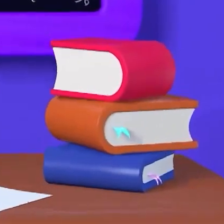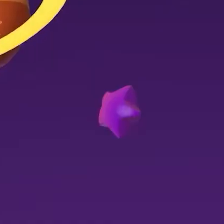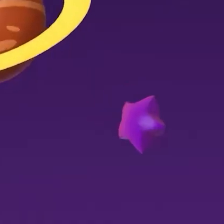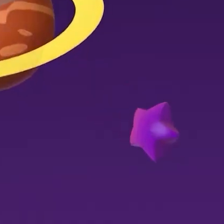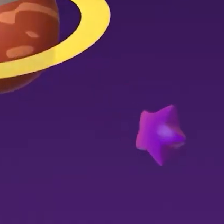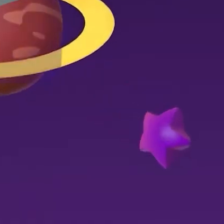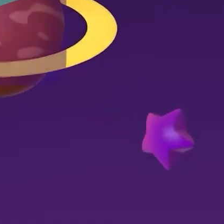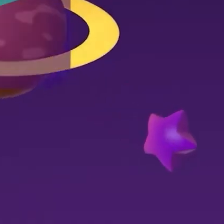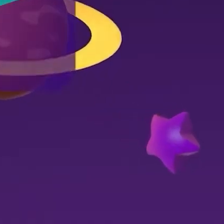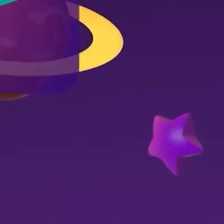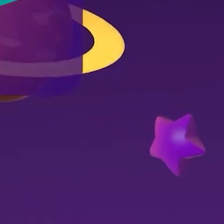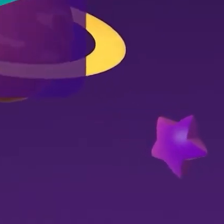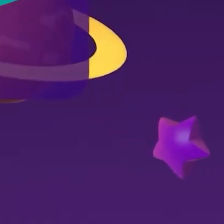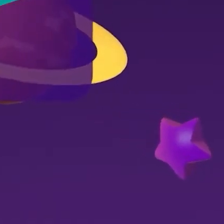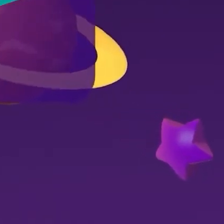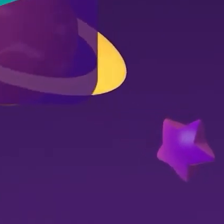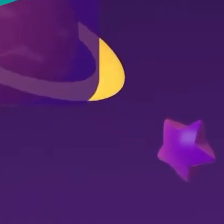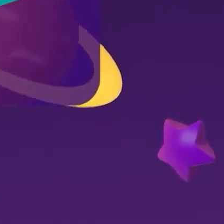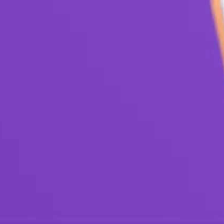Música